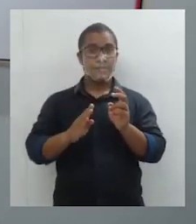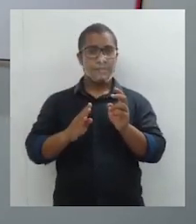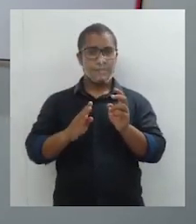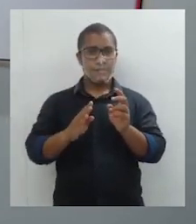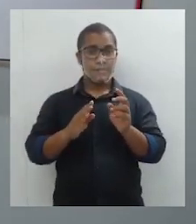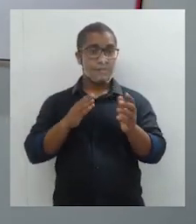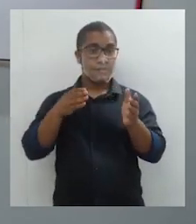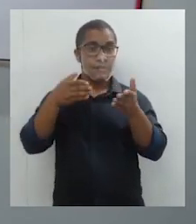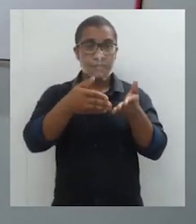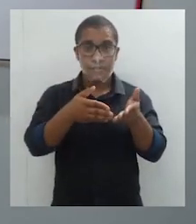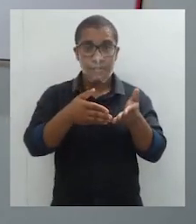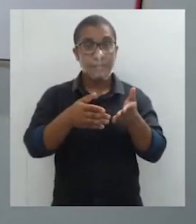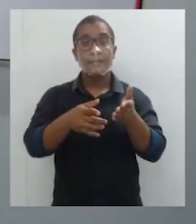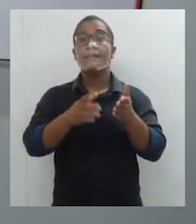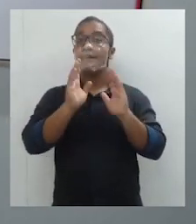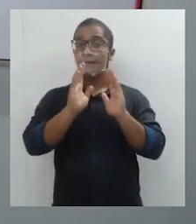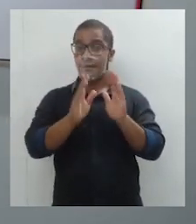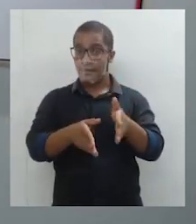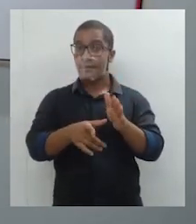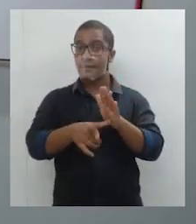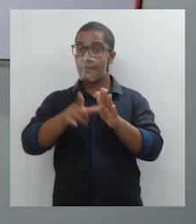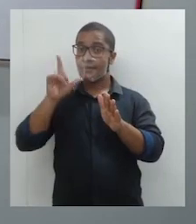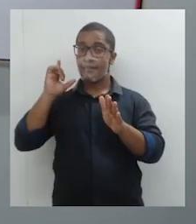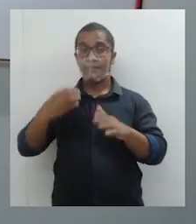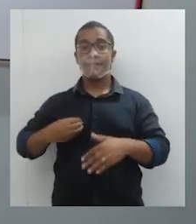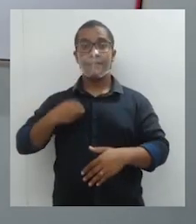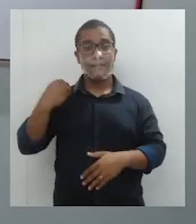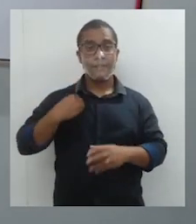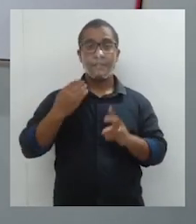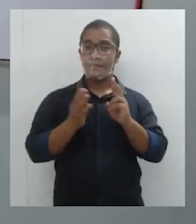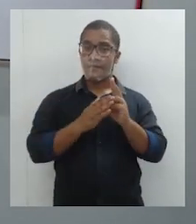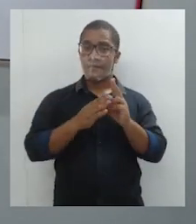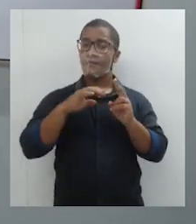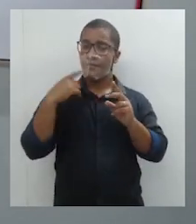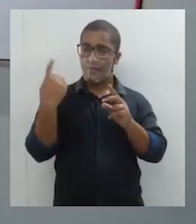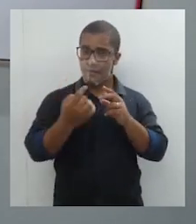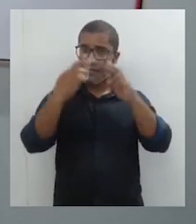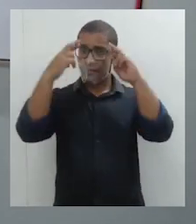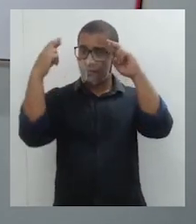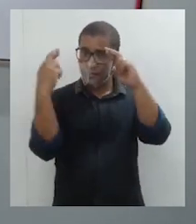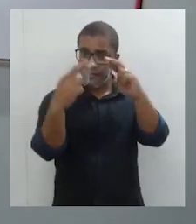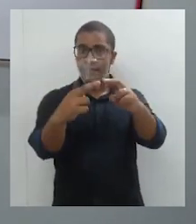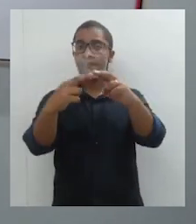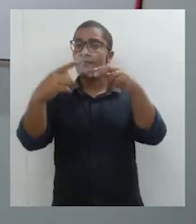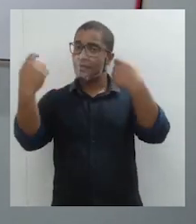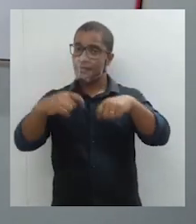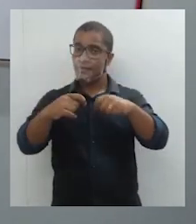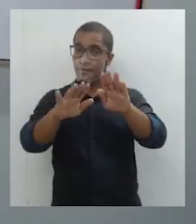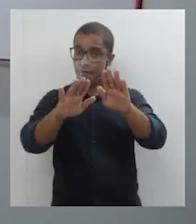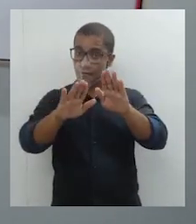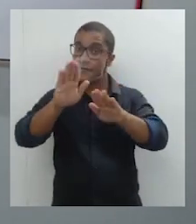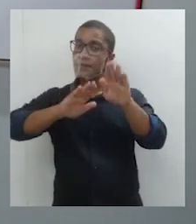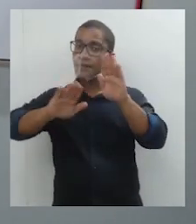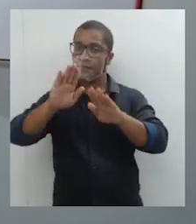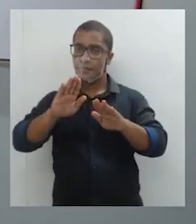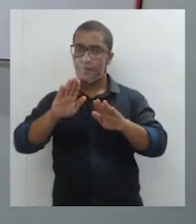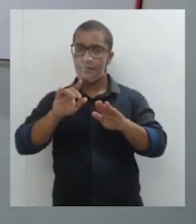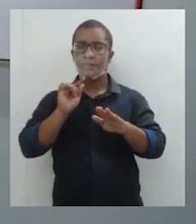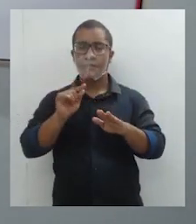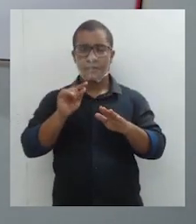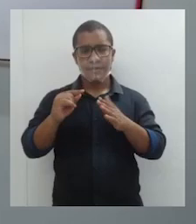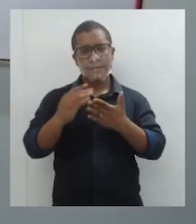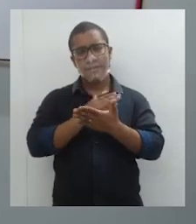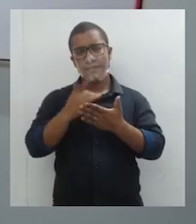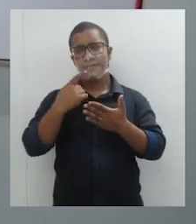tão importante eles têm uma cultura definida o respeito à dignidade a esse povo e cuidado com esses